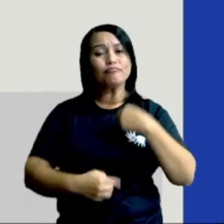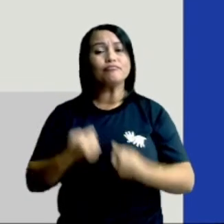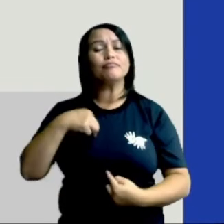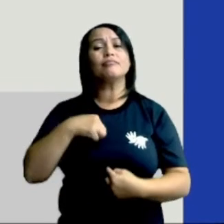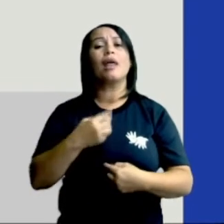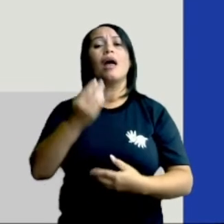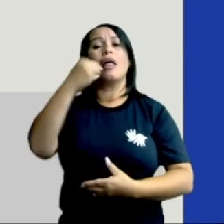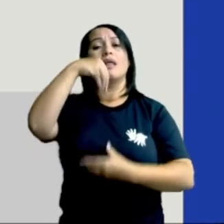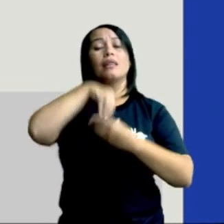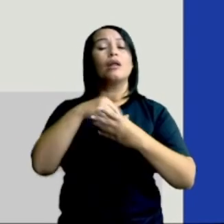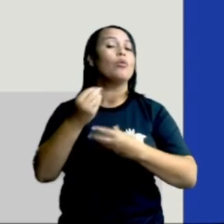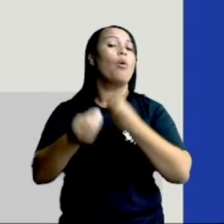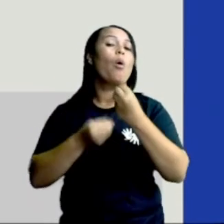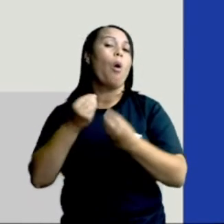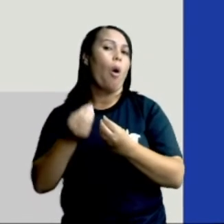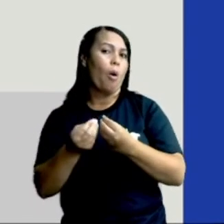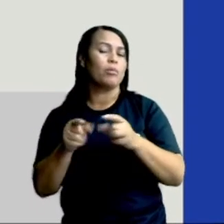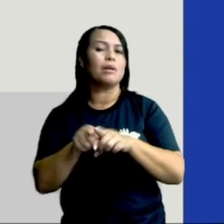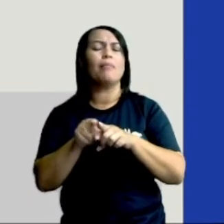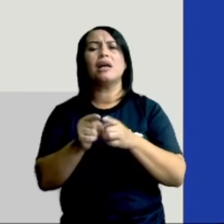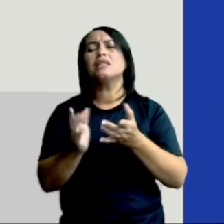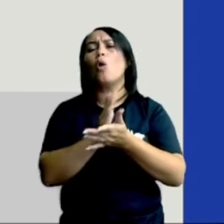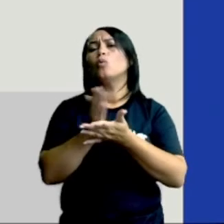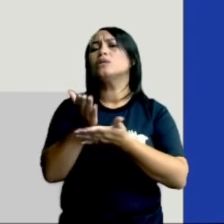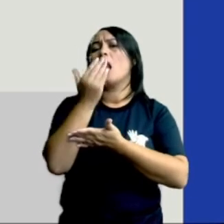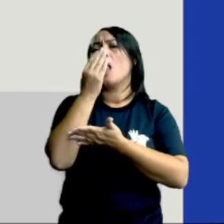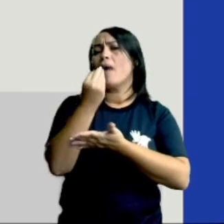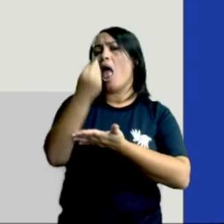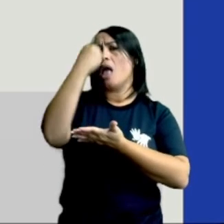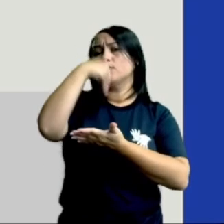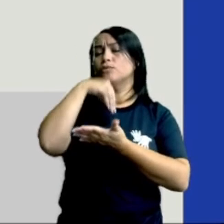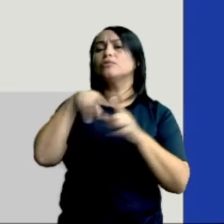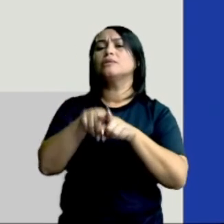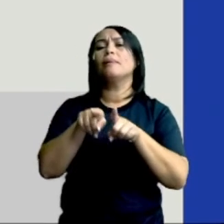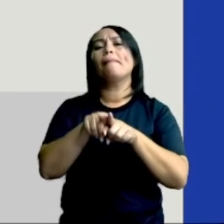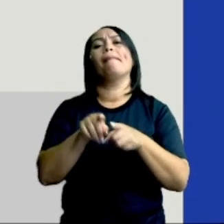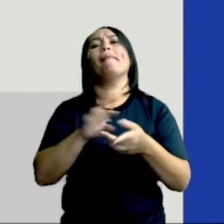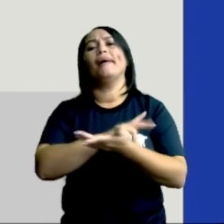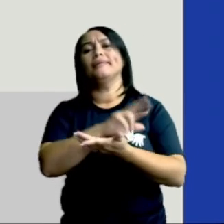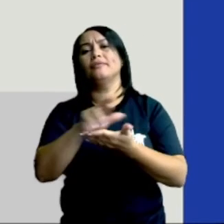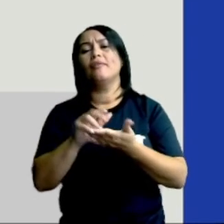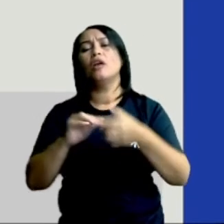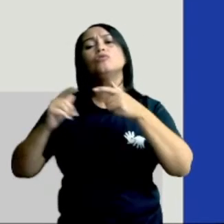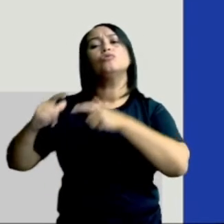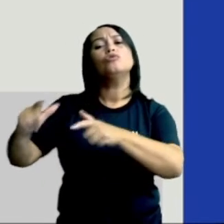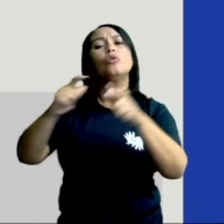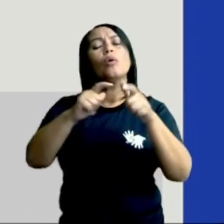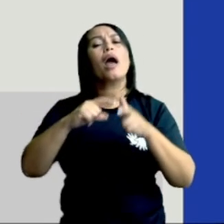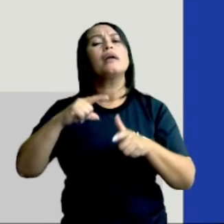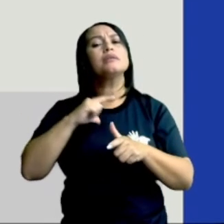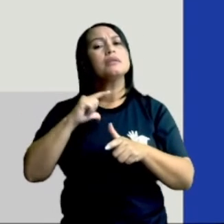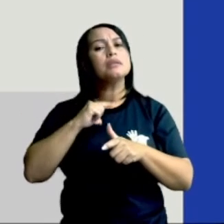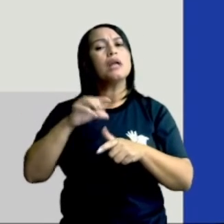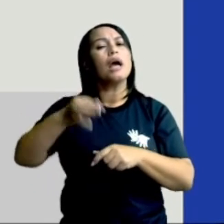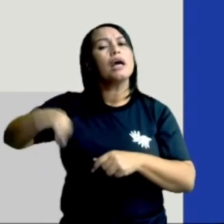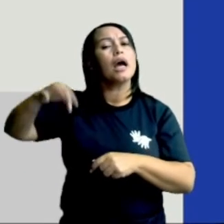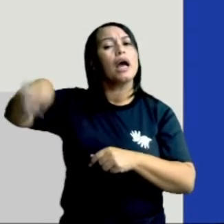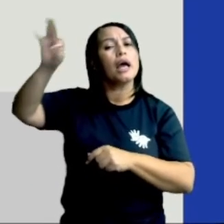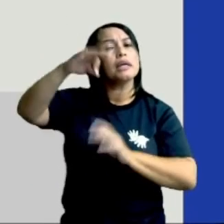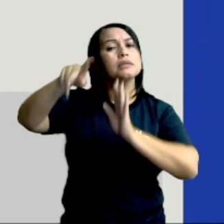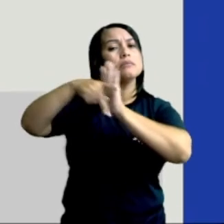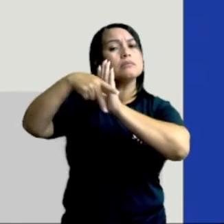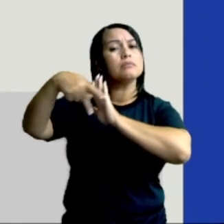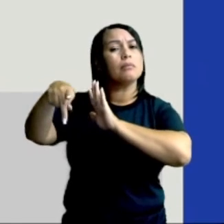para dentro da sua corrente sanguínea através da ingestão de alguns alimentos de regiões que possuem esse